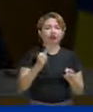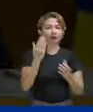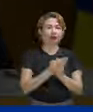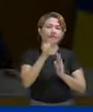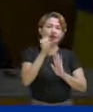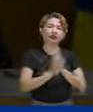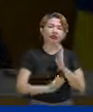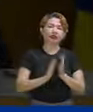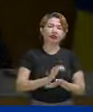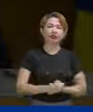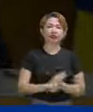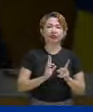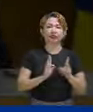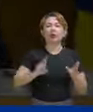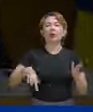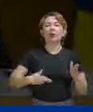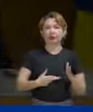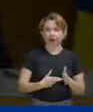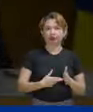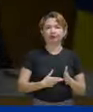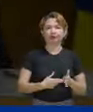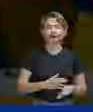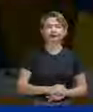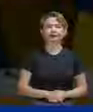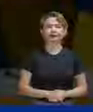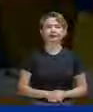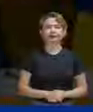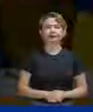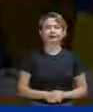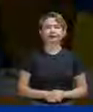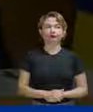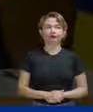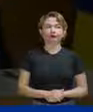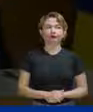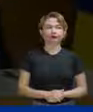Antônio. embargos, como fez o relator, pelo que